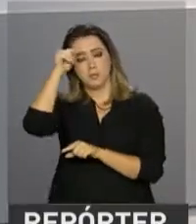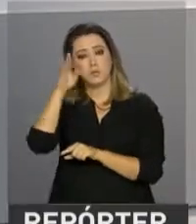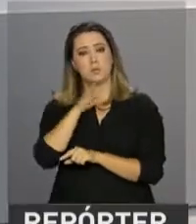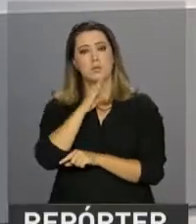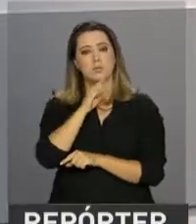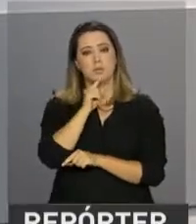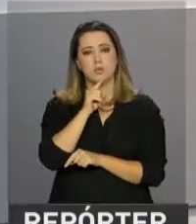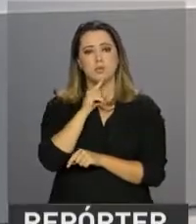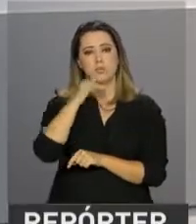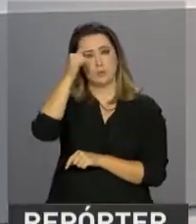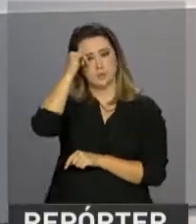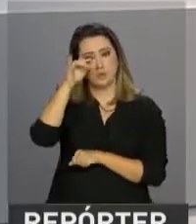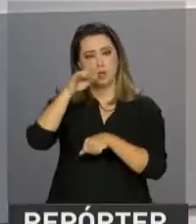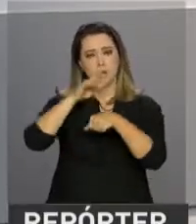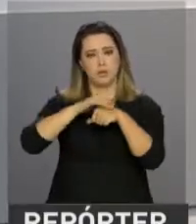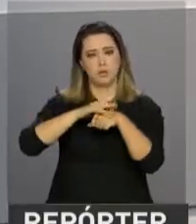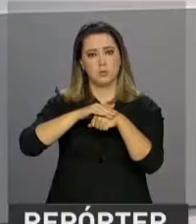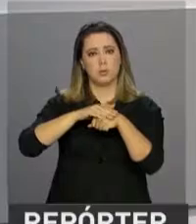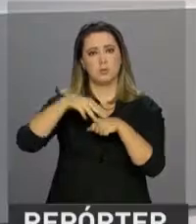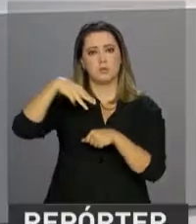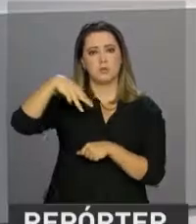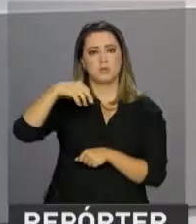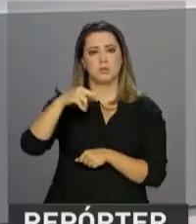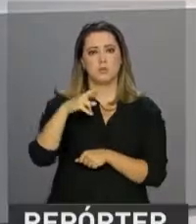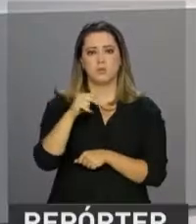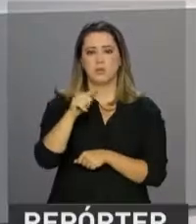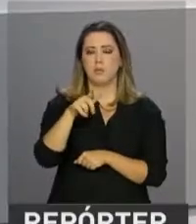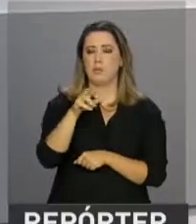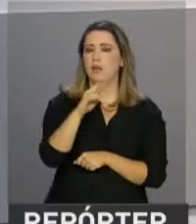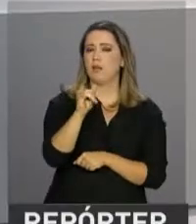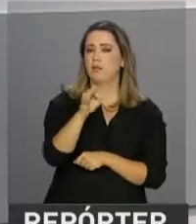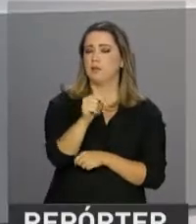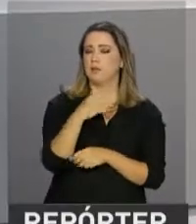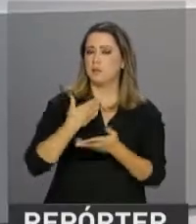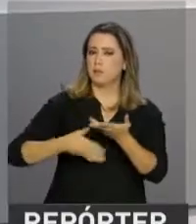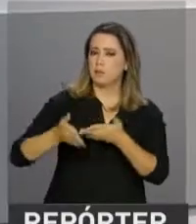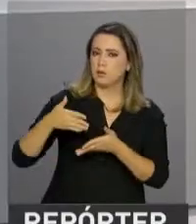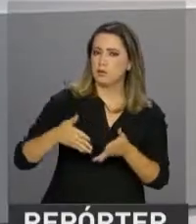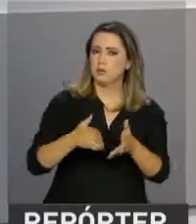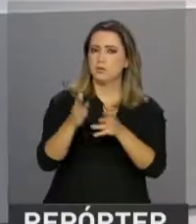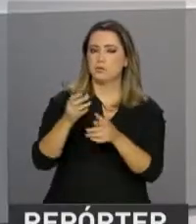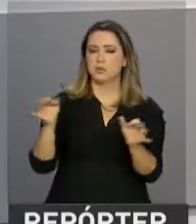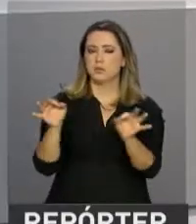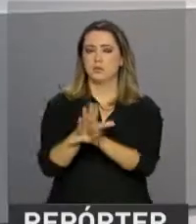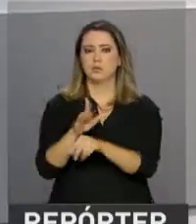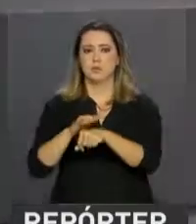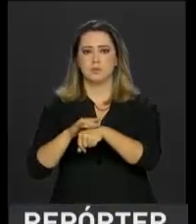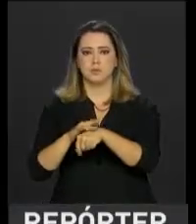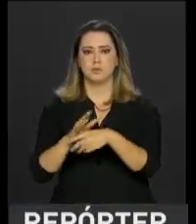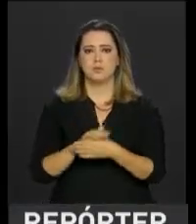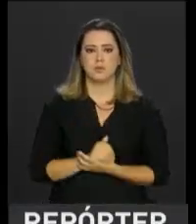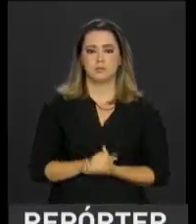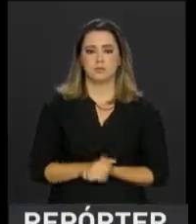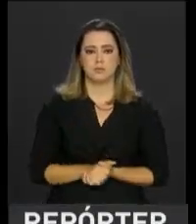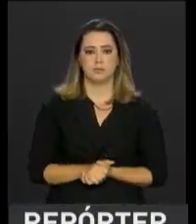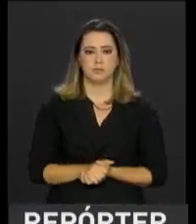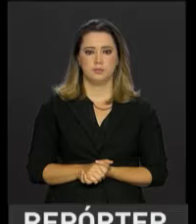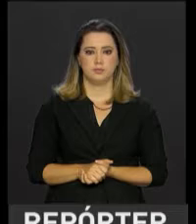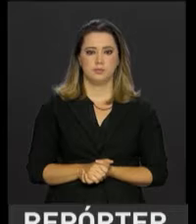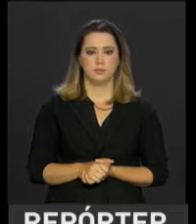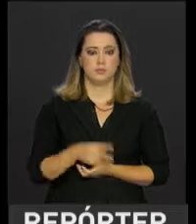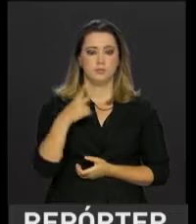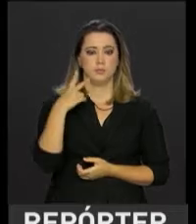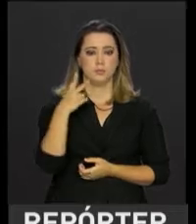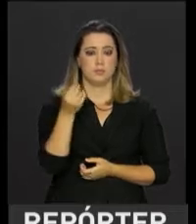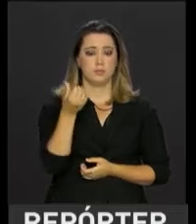malária com pesquisa e articulação as cidades criaram caminhos para a erradicação da doença entre